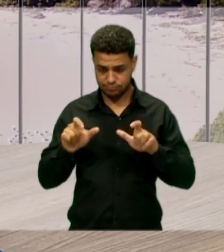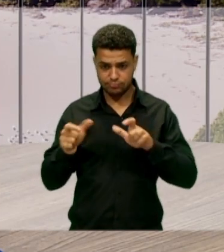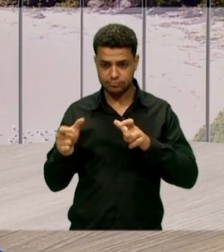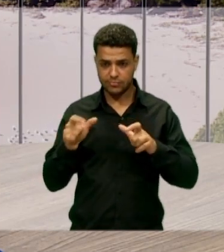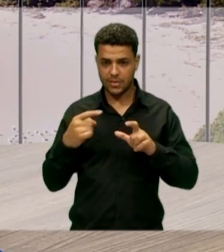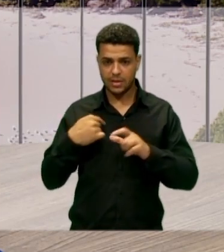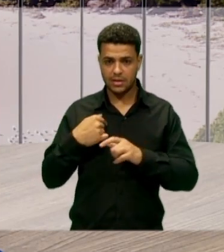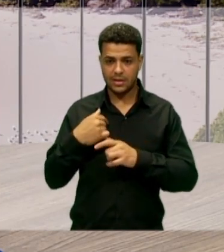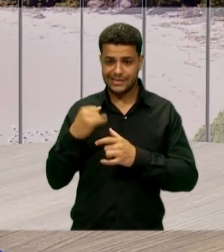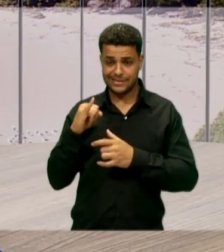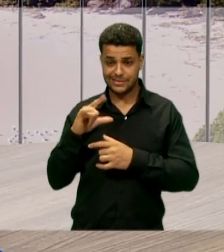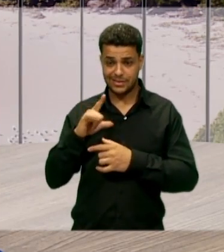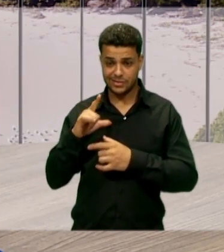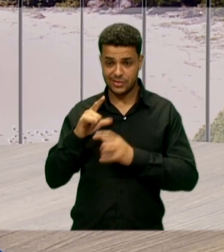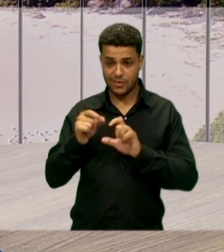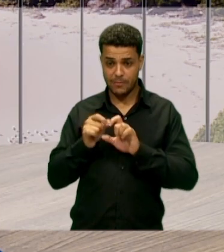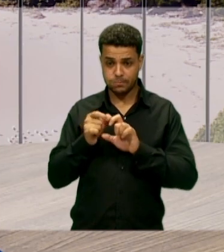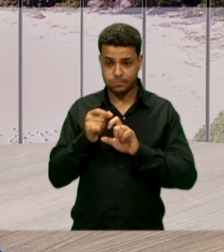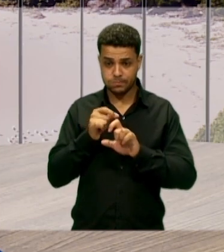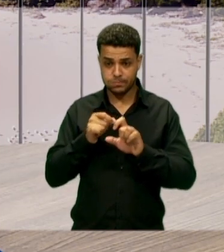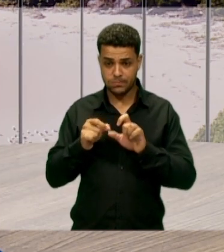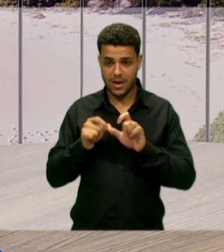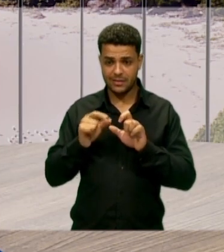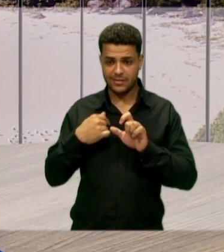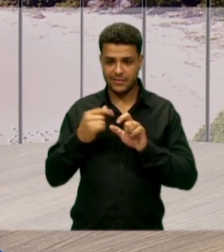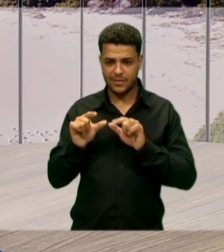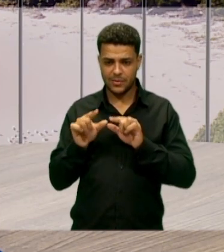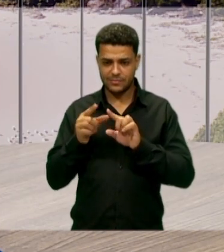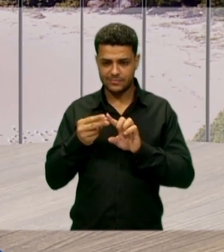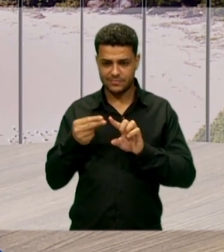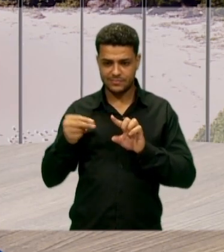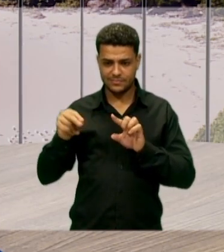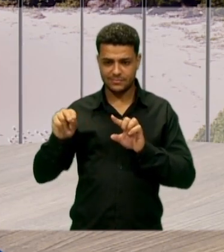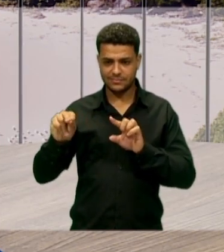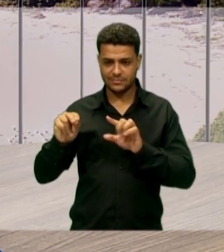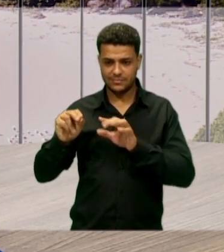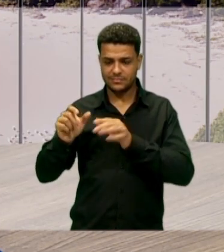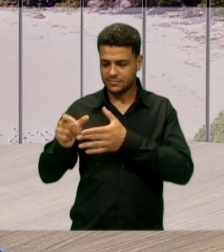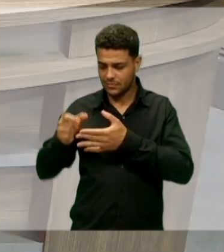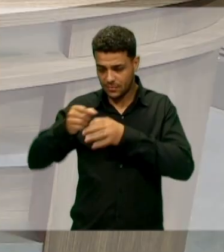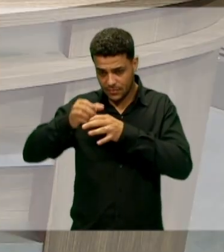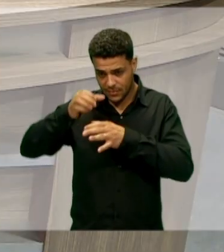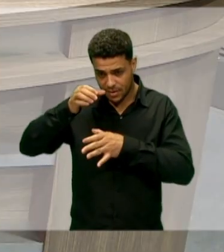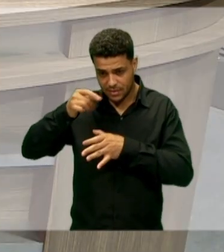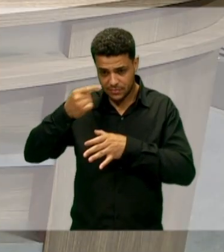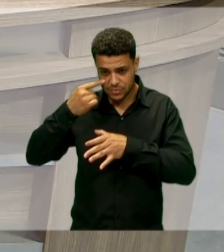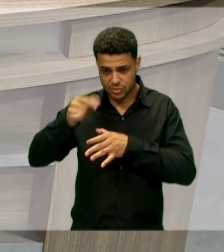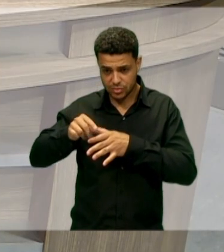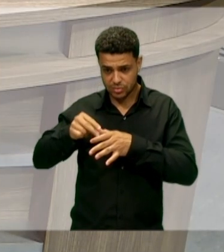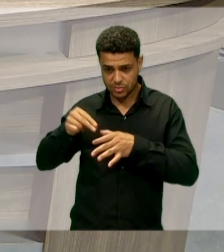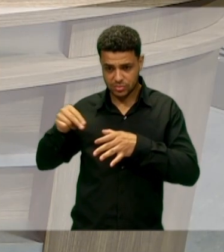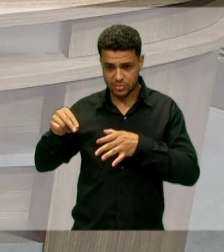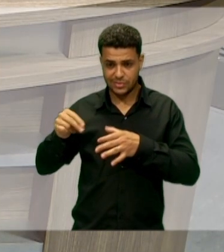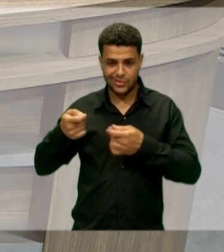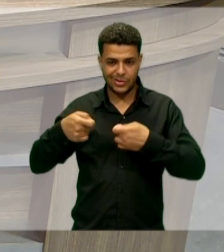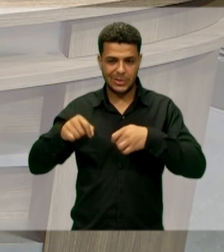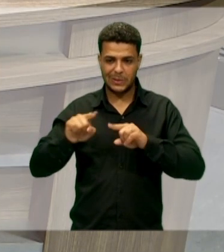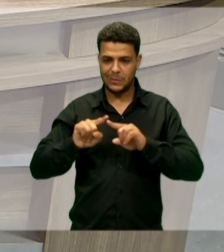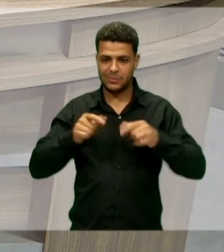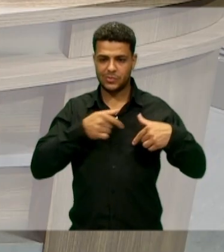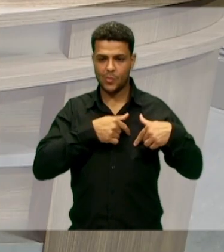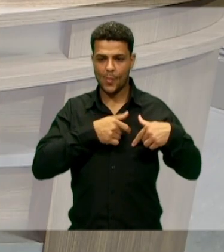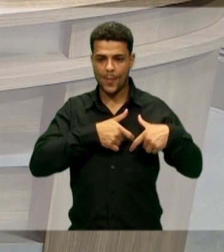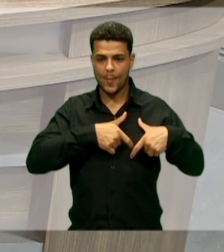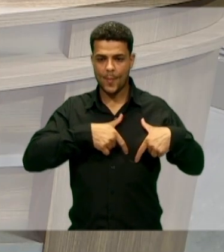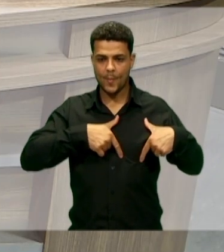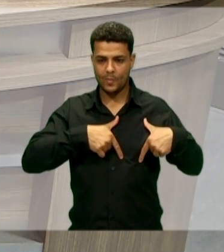faz. Se tiver células tumorais, eles fazem mais uma amostragem, retiram outros gânglios e não precisa esvaziar